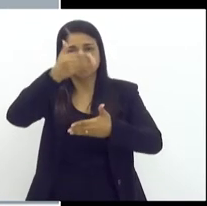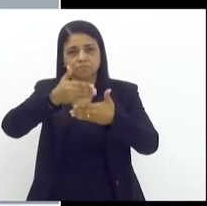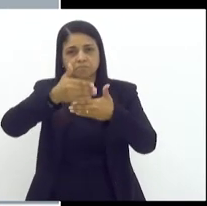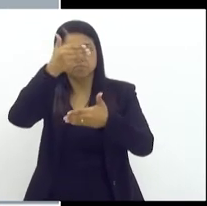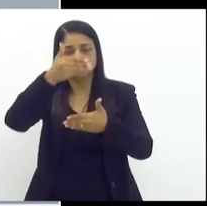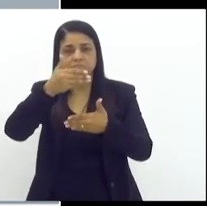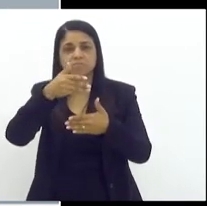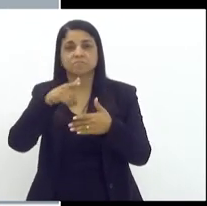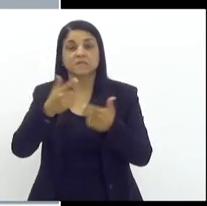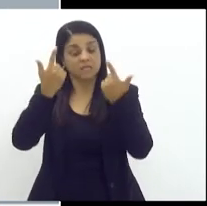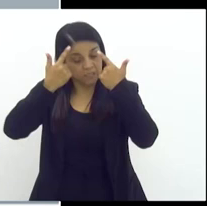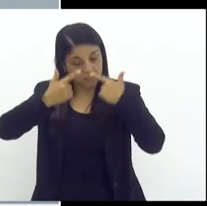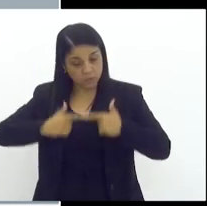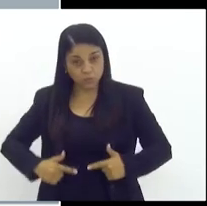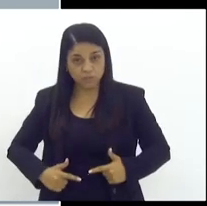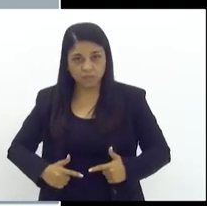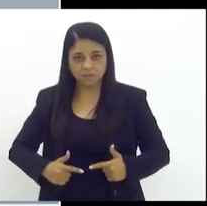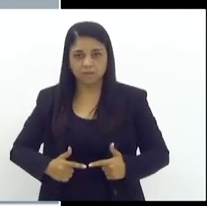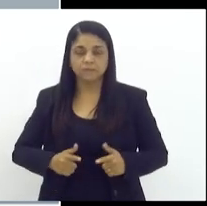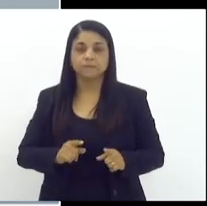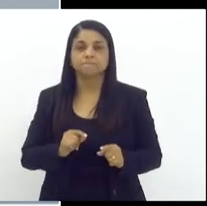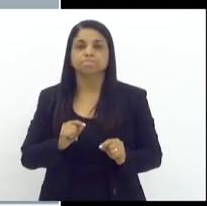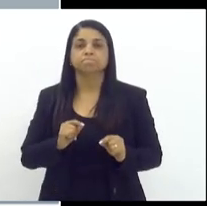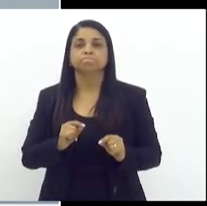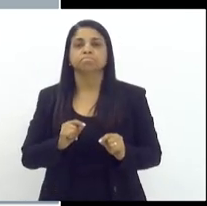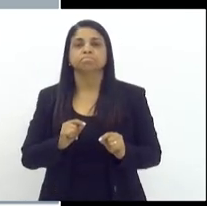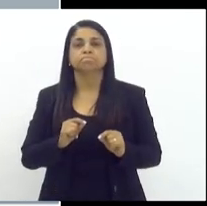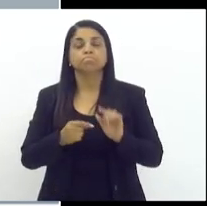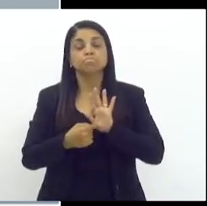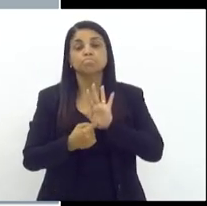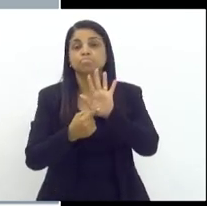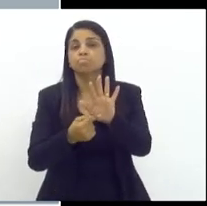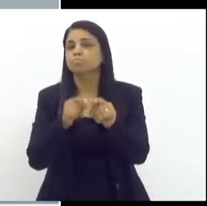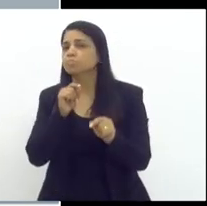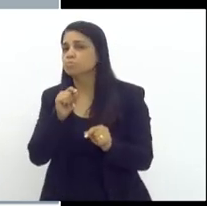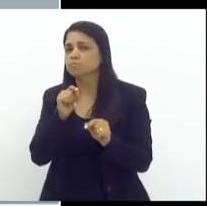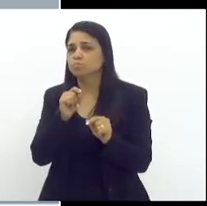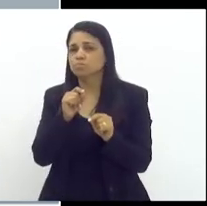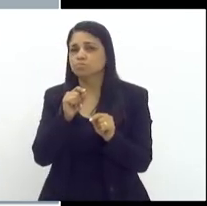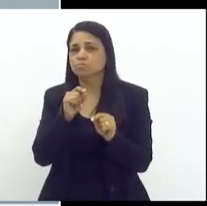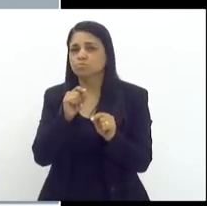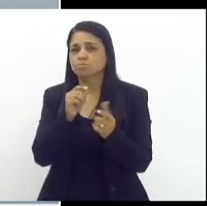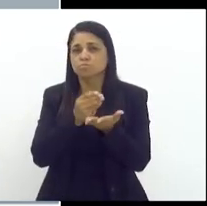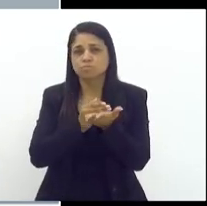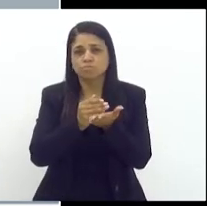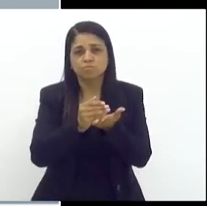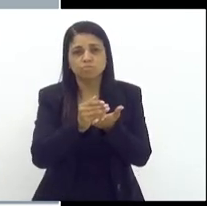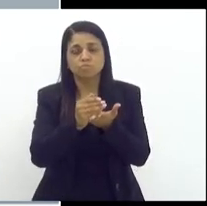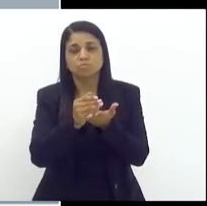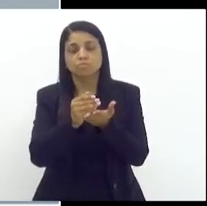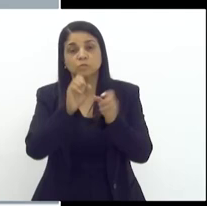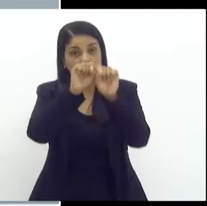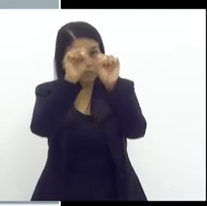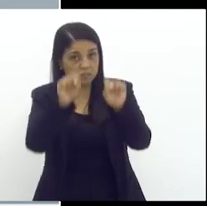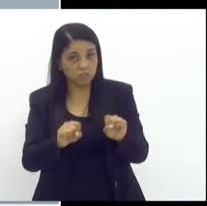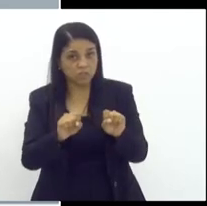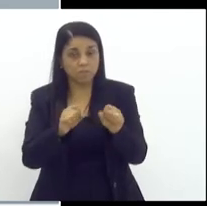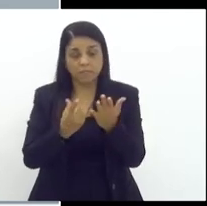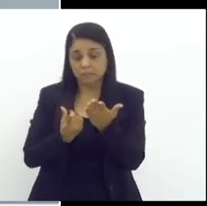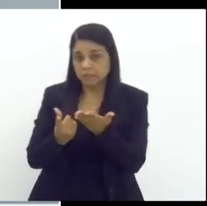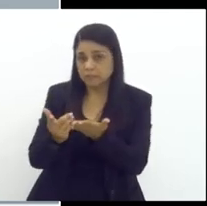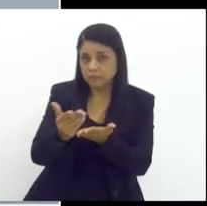a neutralidade Ela diz que o princípio é que o sistema tributário não